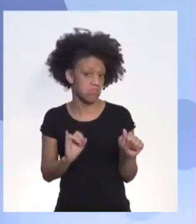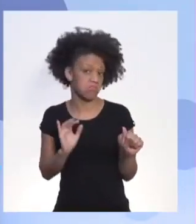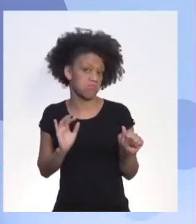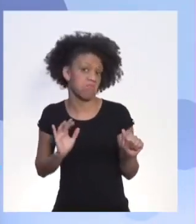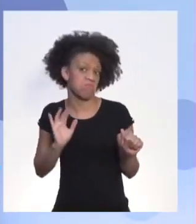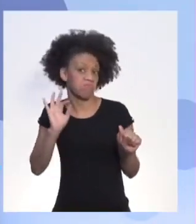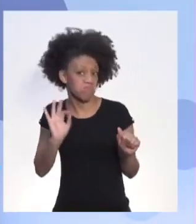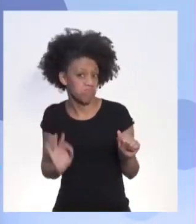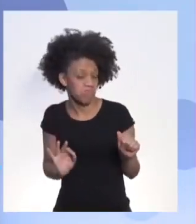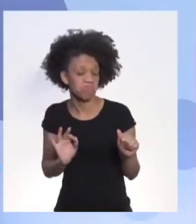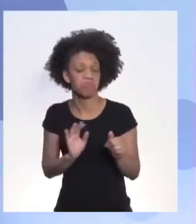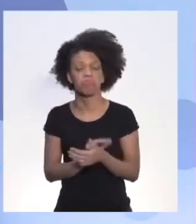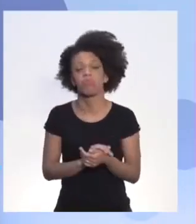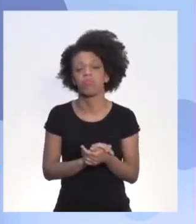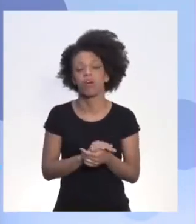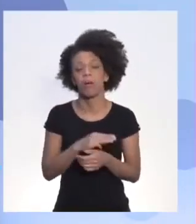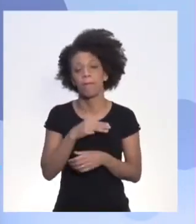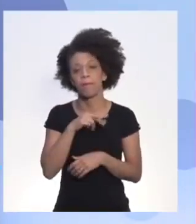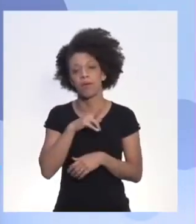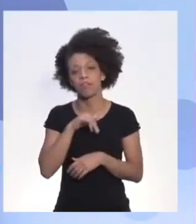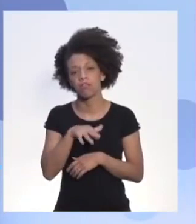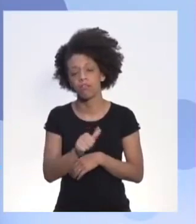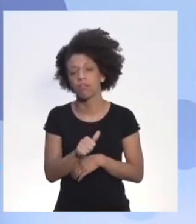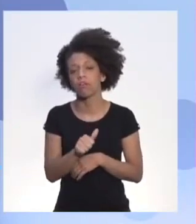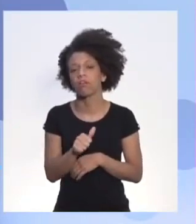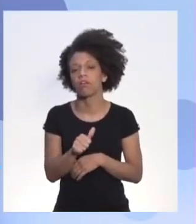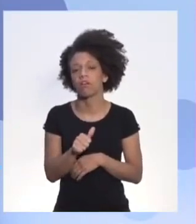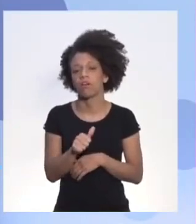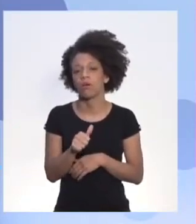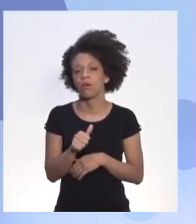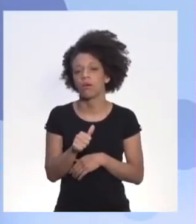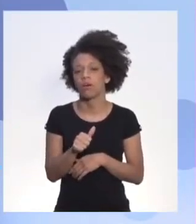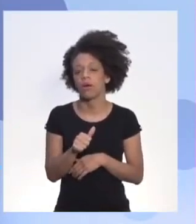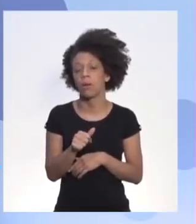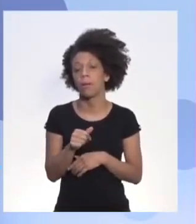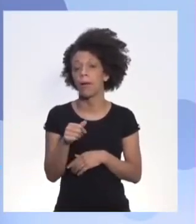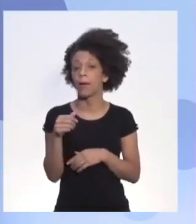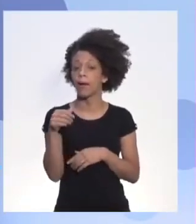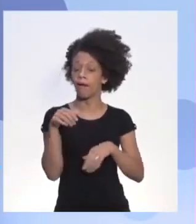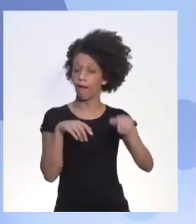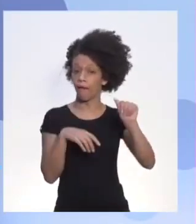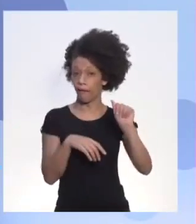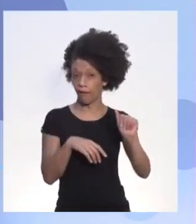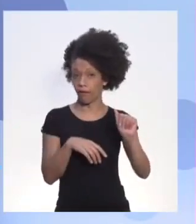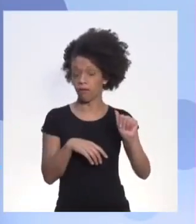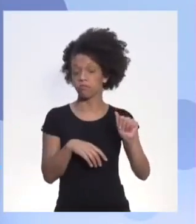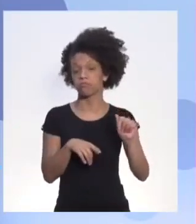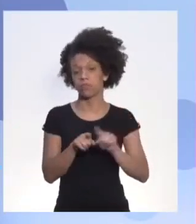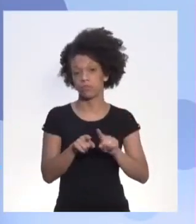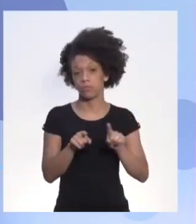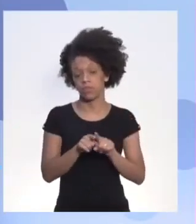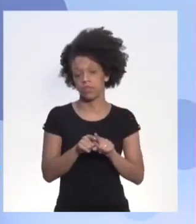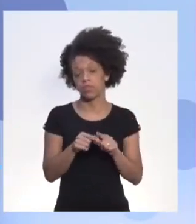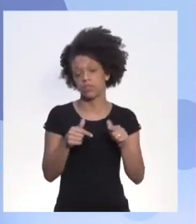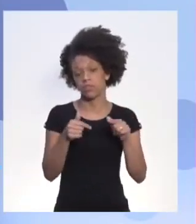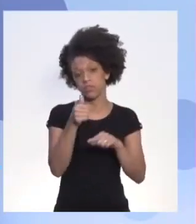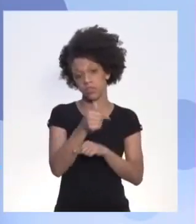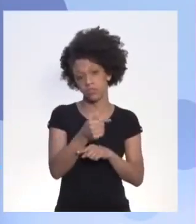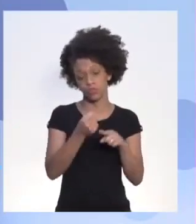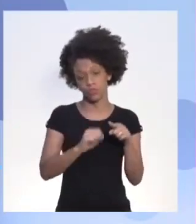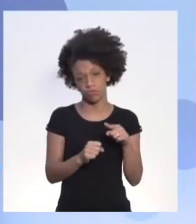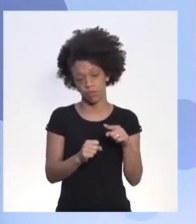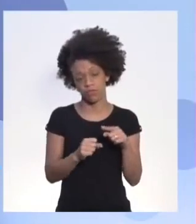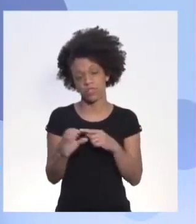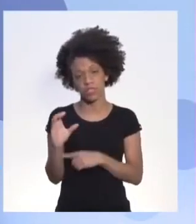letra A. Tá? A Maria Clara, 7,5 na letra A, 7 oitavos a letra